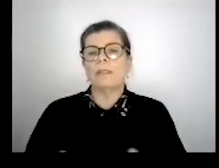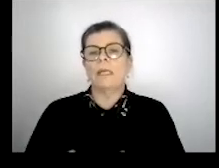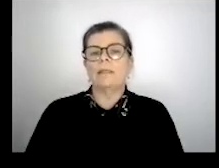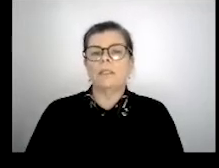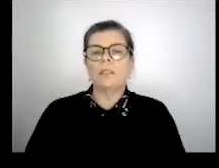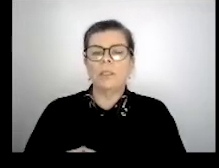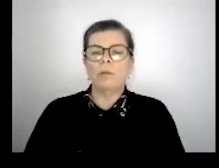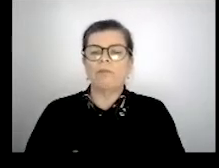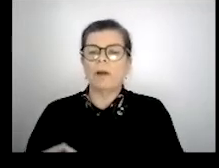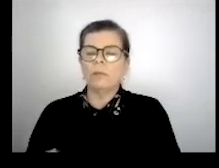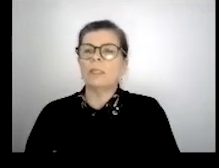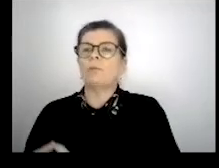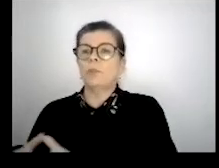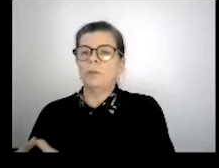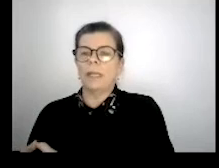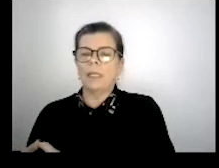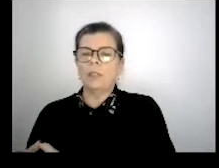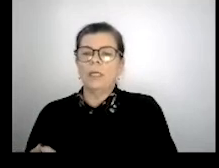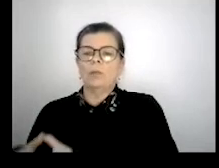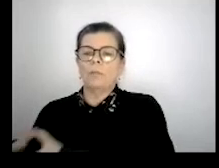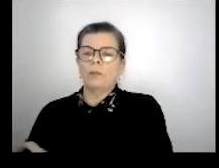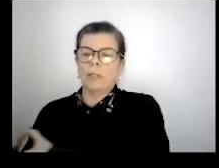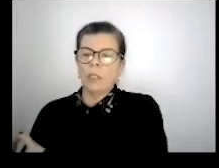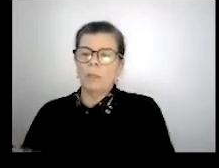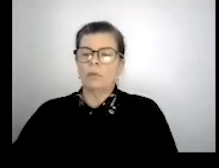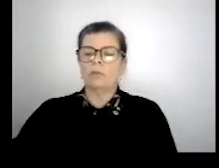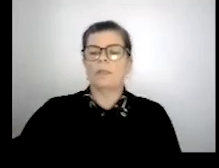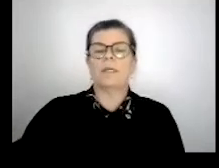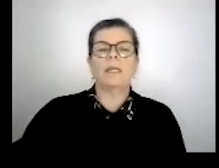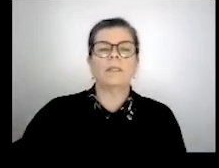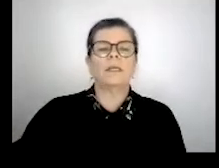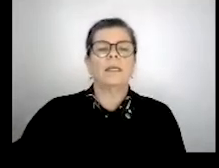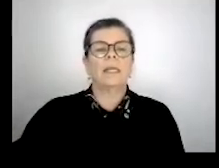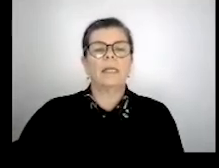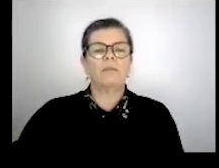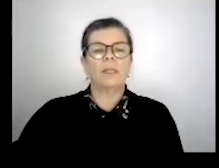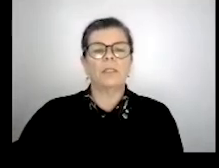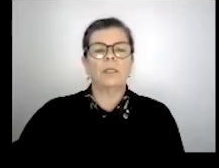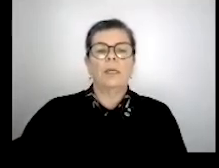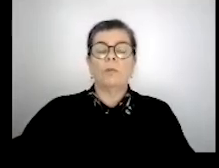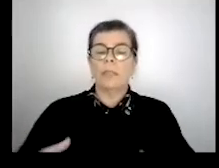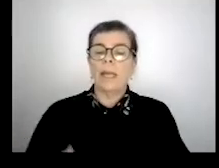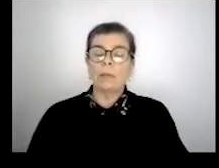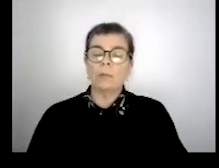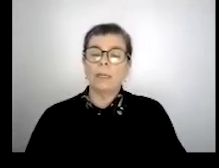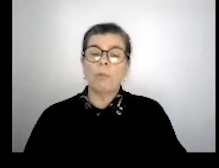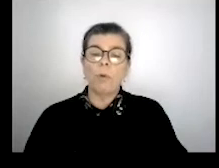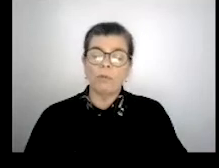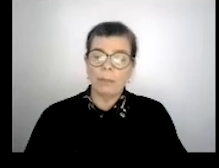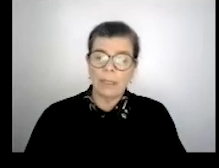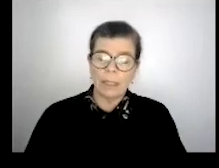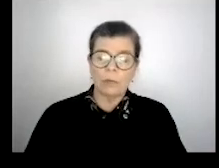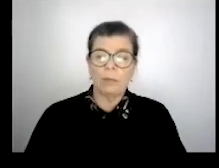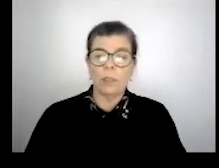os pacientes, que a gente sentiu a falta da continuidade do atendimento dos pacientes na área verde. Os técnicos ainda